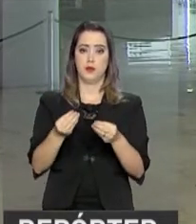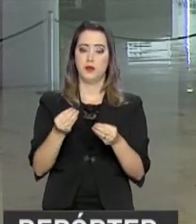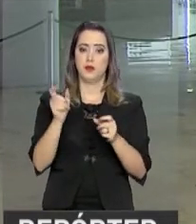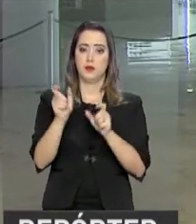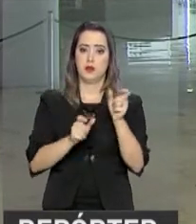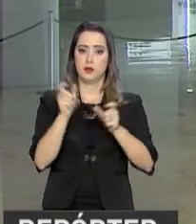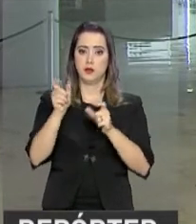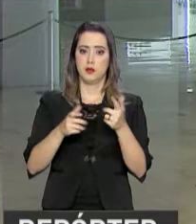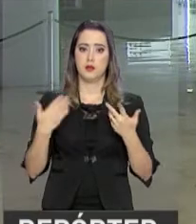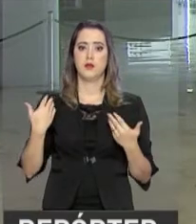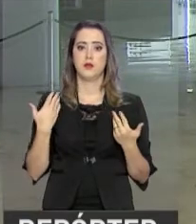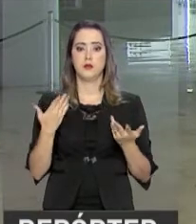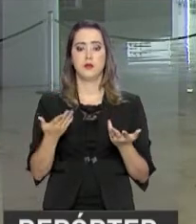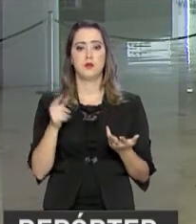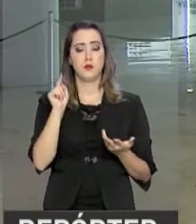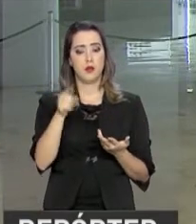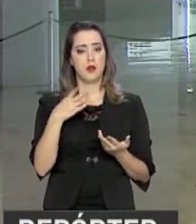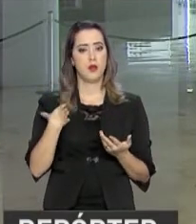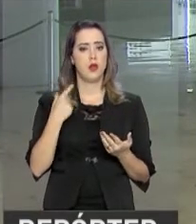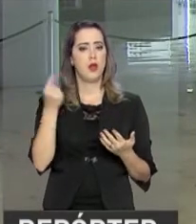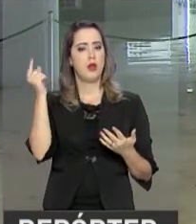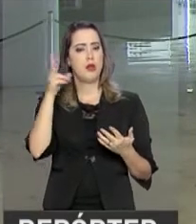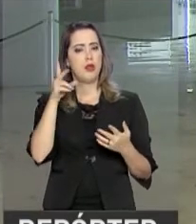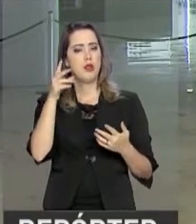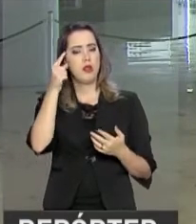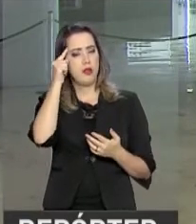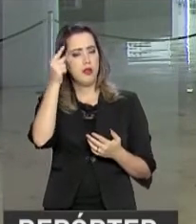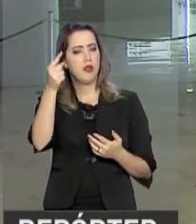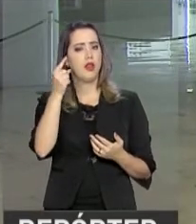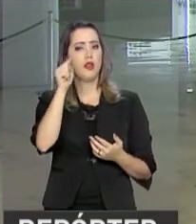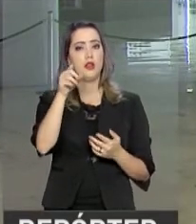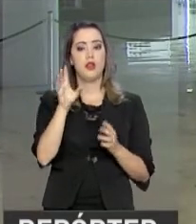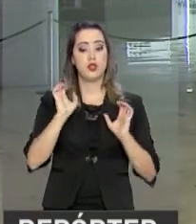esses menores aprendizes, conceitos de ética, conceitos